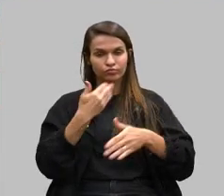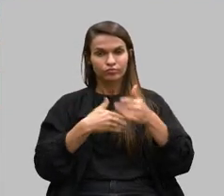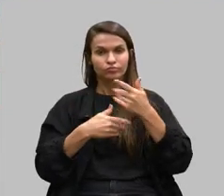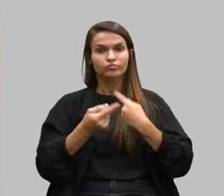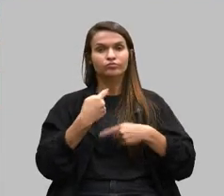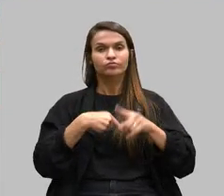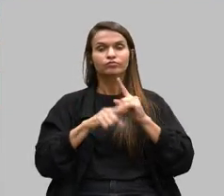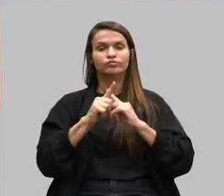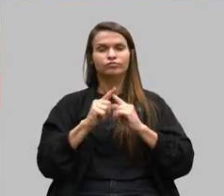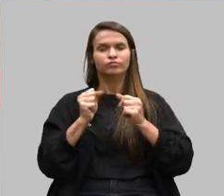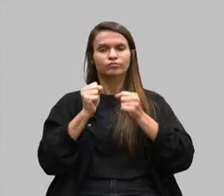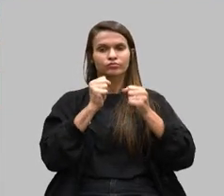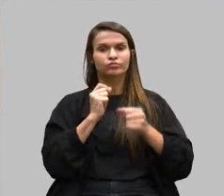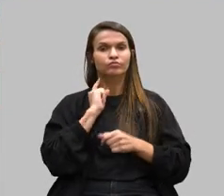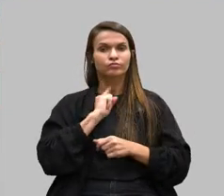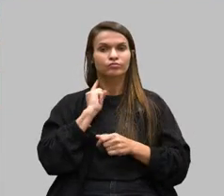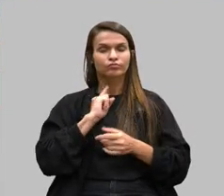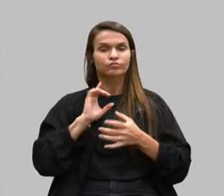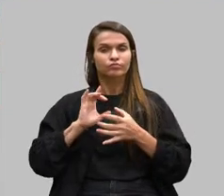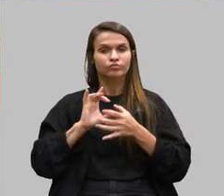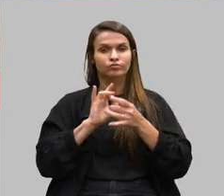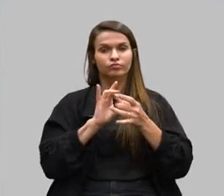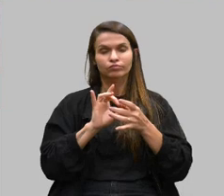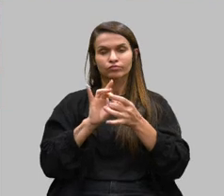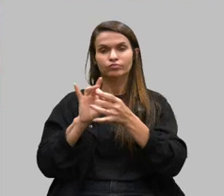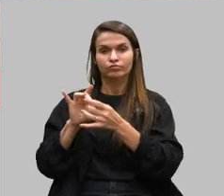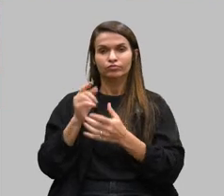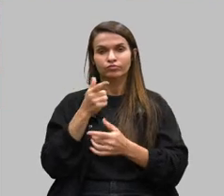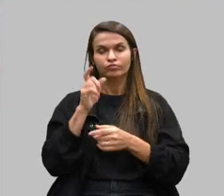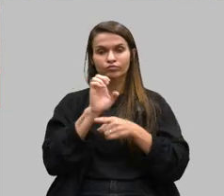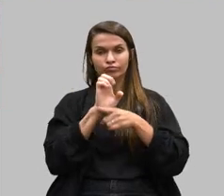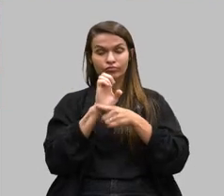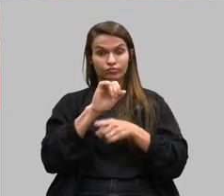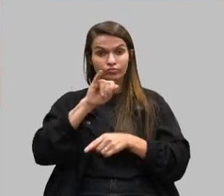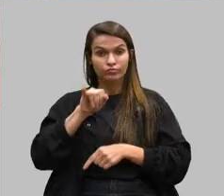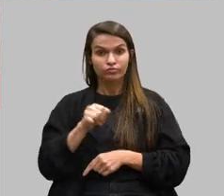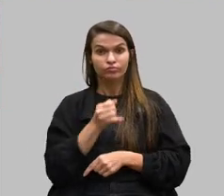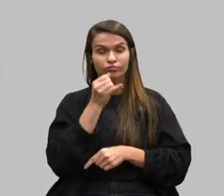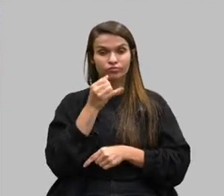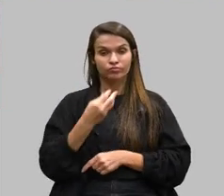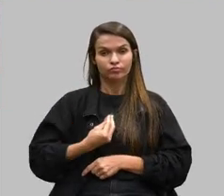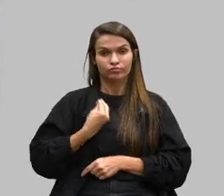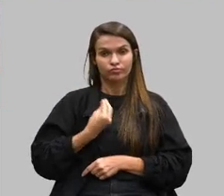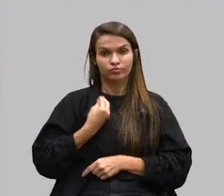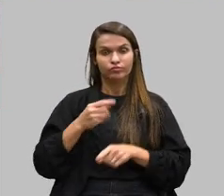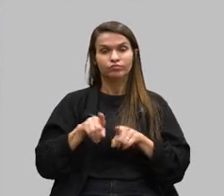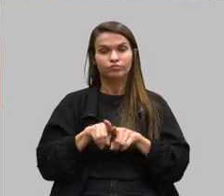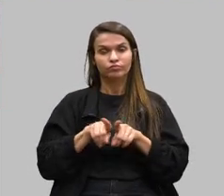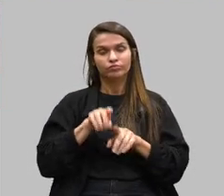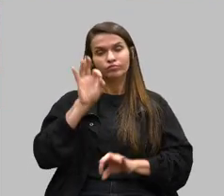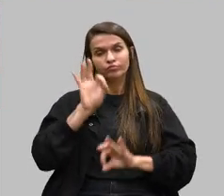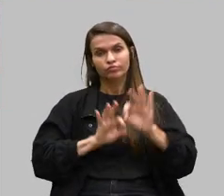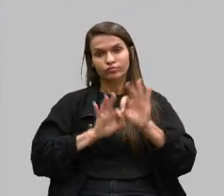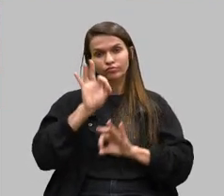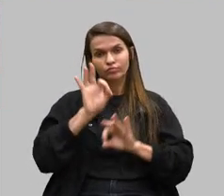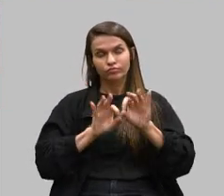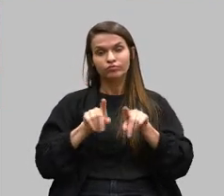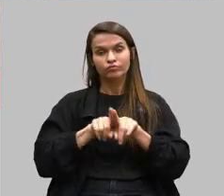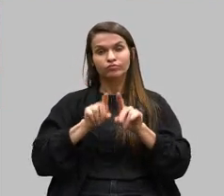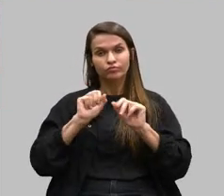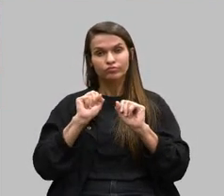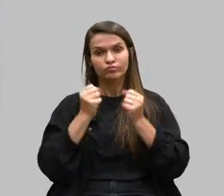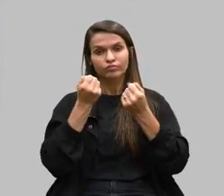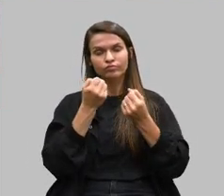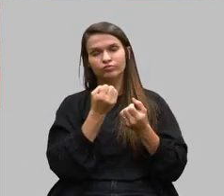Gerais e essa conexão com os outros estados essa oportunidade da nossa participação e planejamento também foi reforçado por